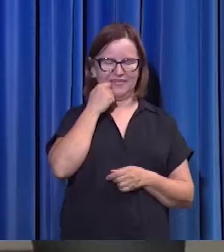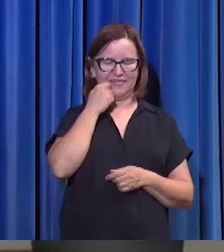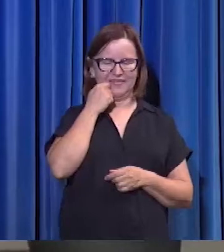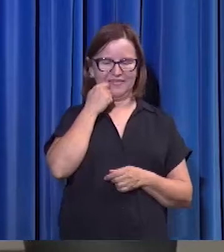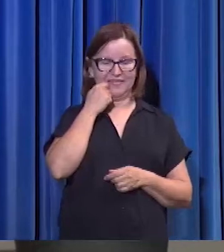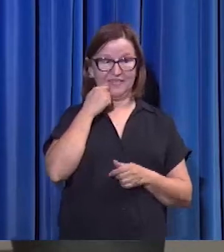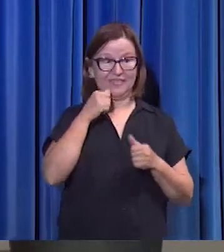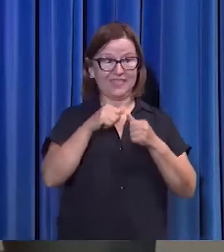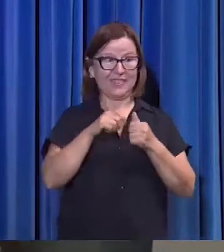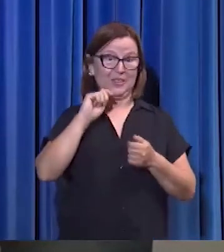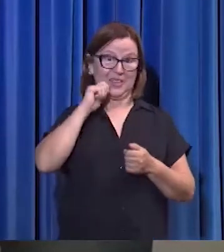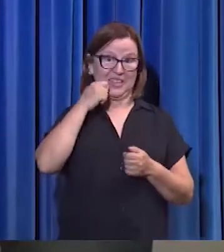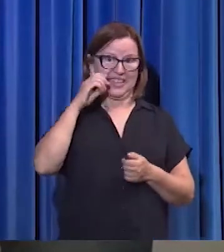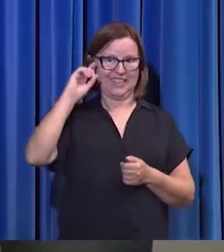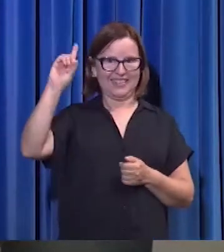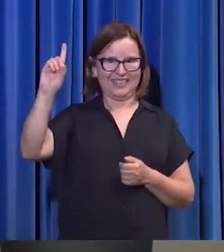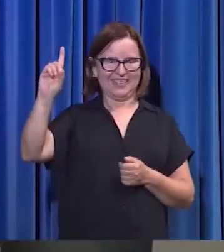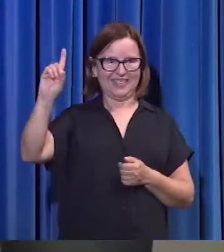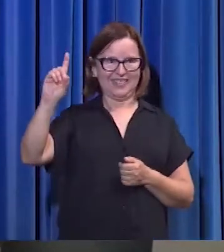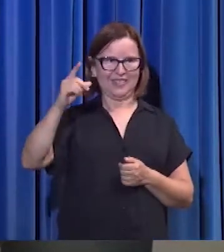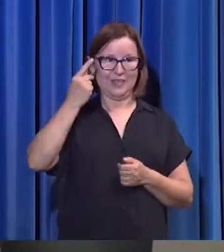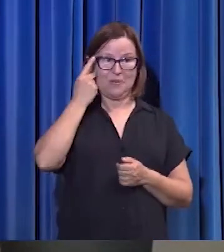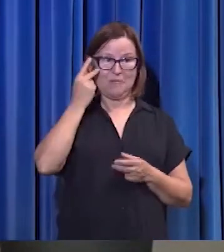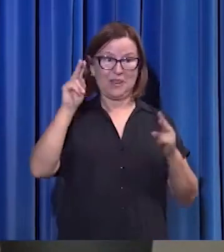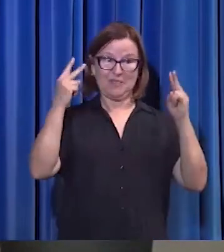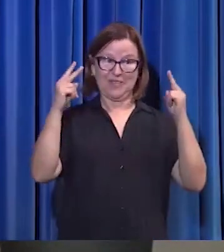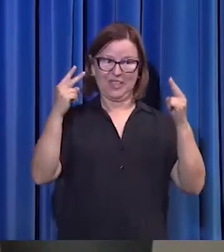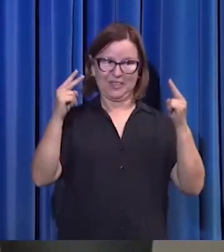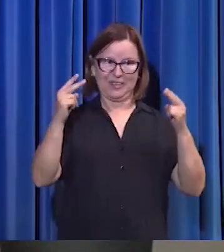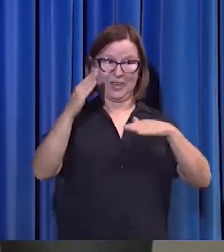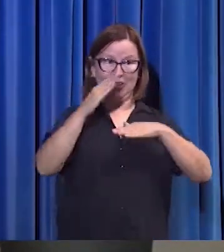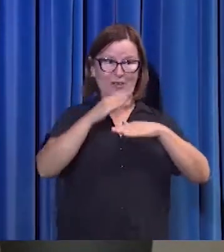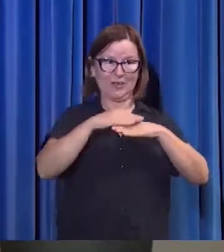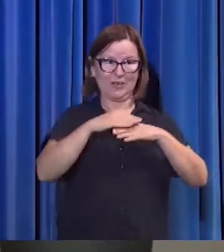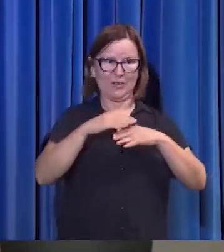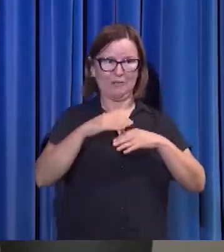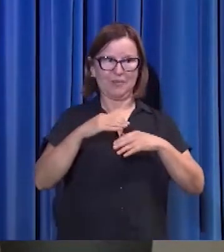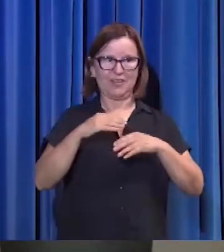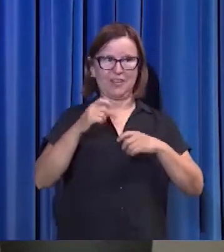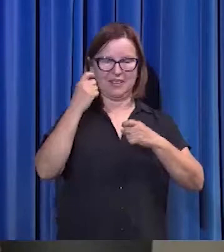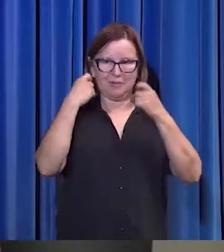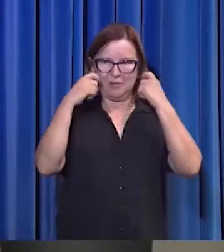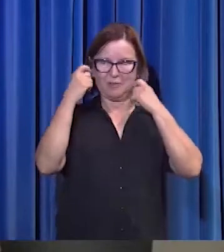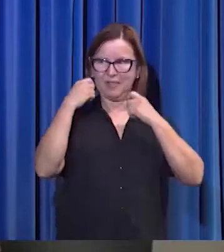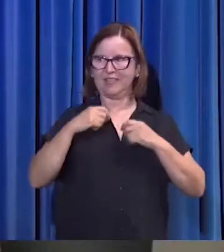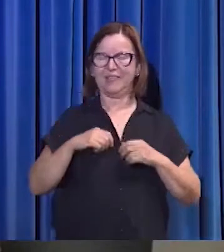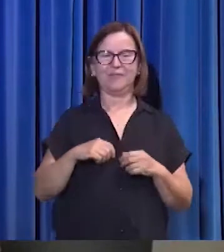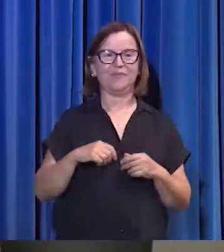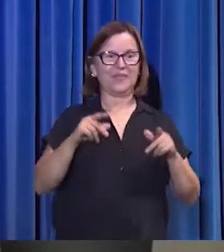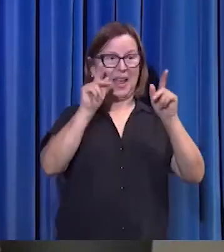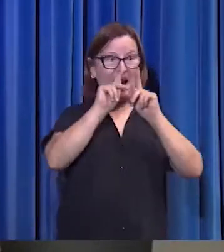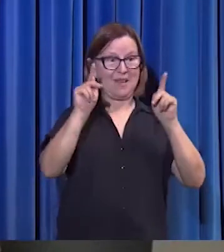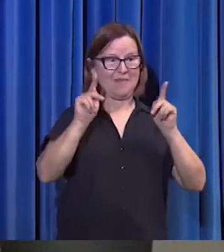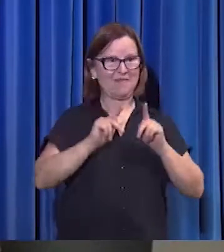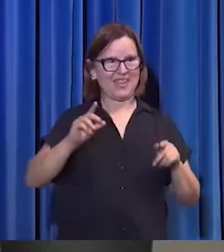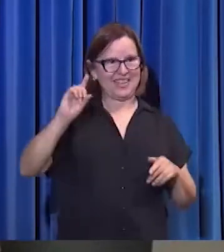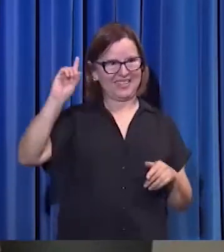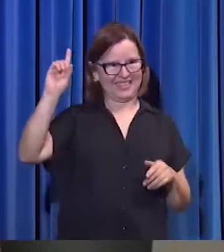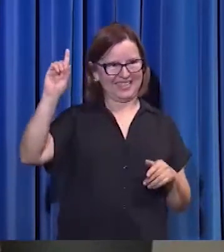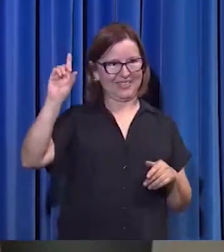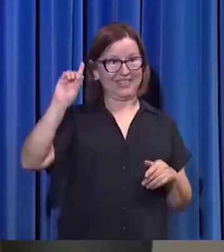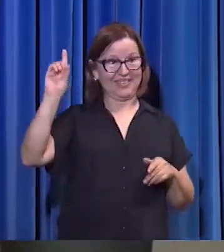Este é o segredo de Deus para a vitória sobre as preocupações. A paz de Deus e o Deus da